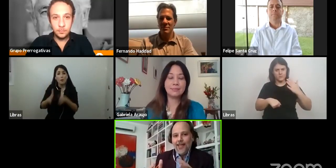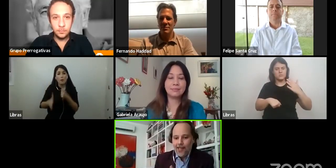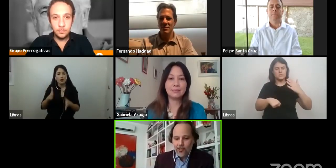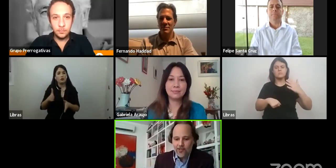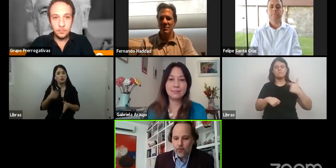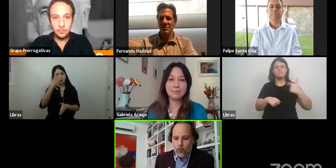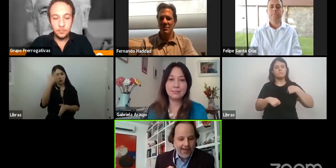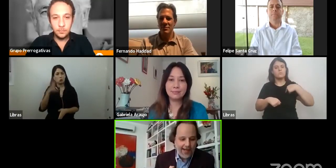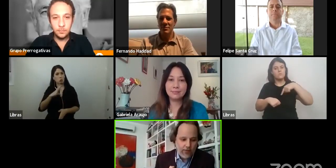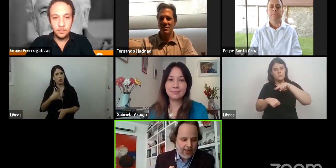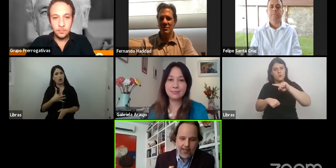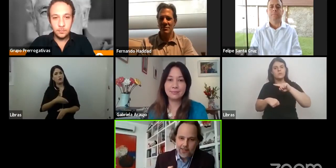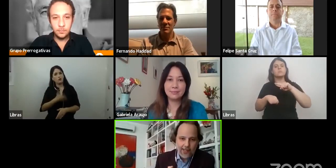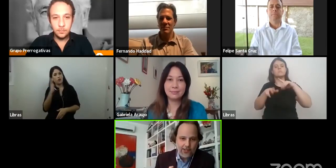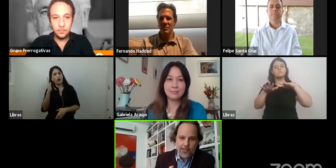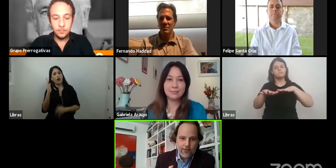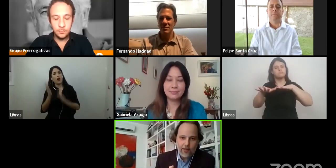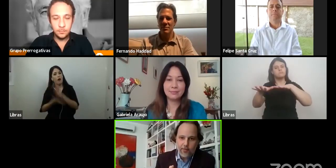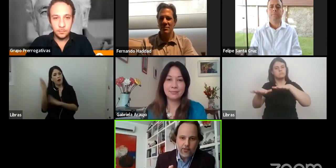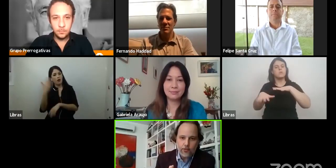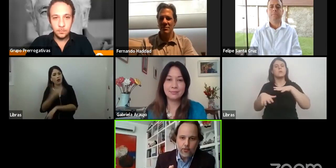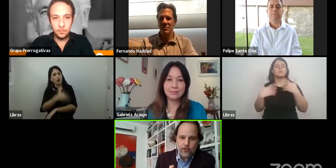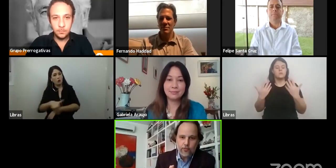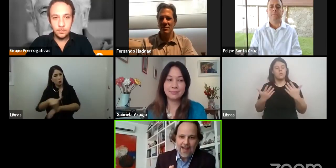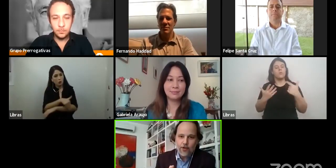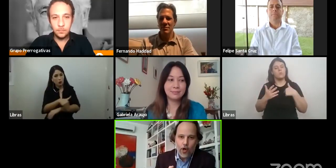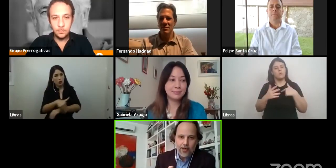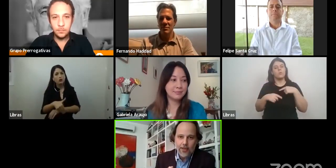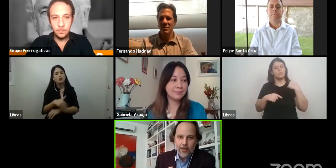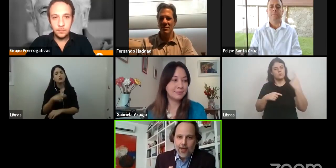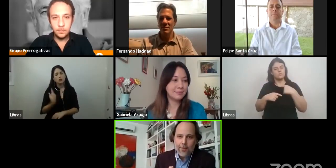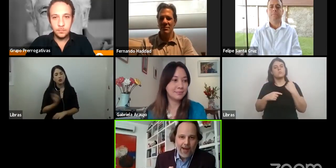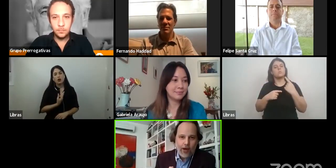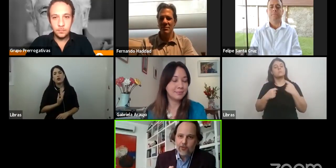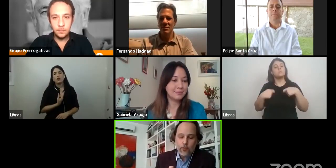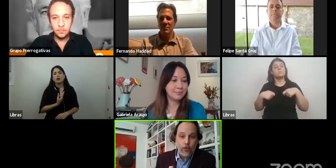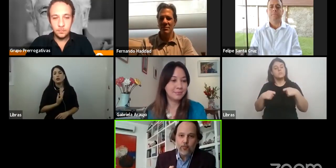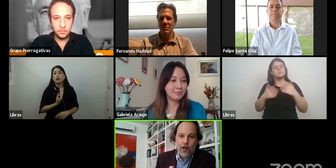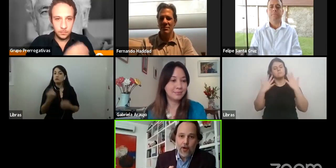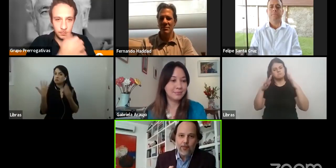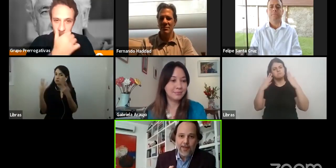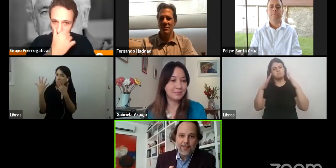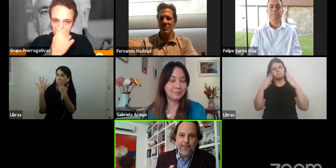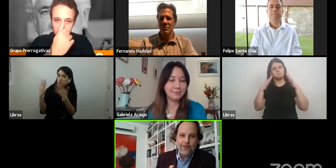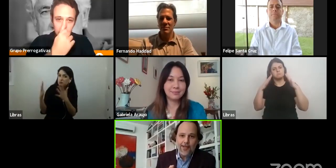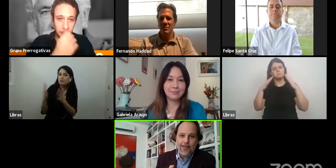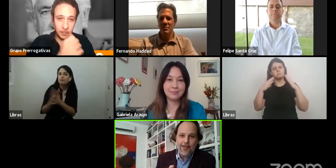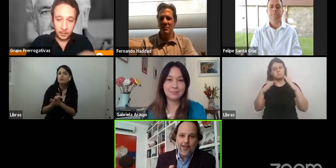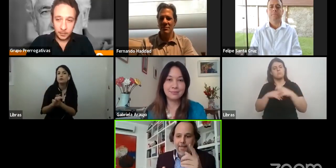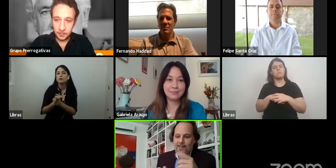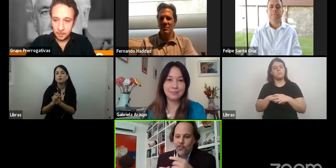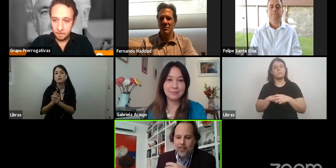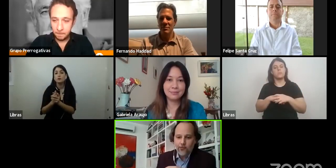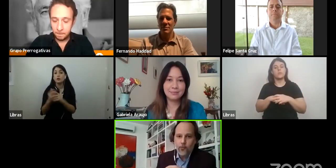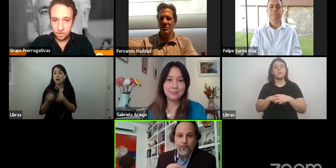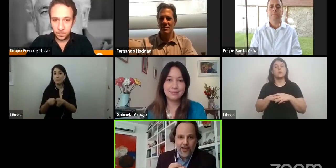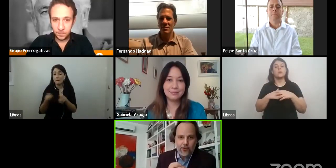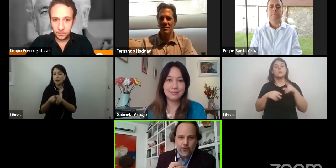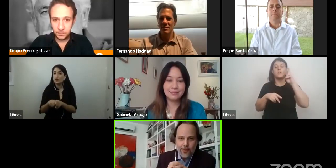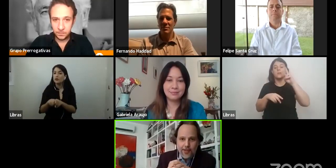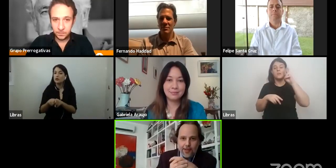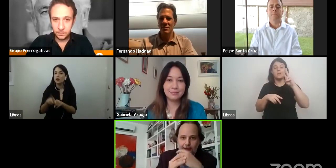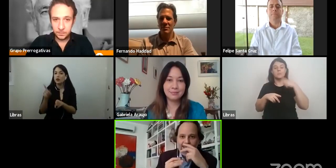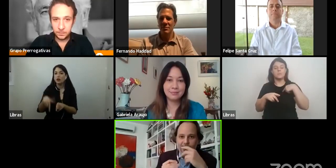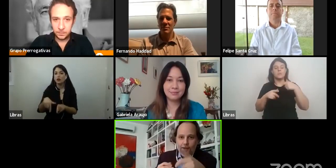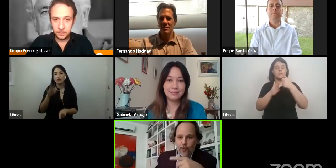a dignidade de se colocar à rua é digno realmente do nosso maior aplauso, do nosso maior reconhecimento, né? Isso me remete a um texto do